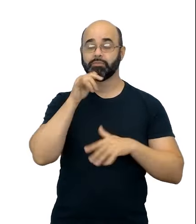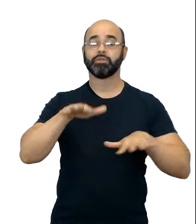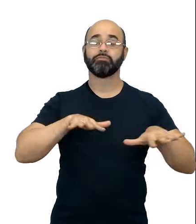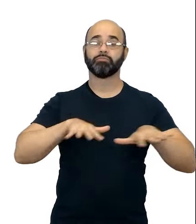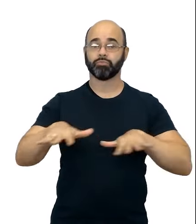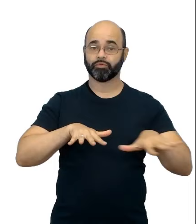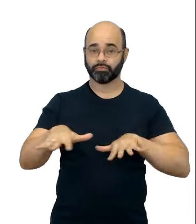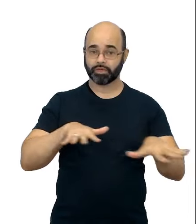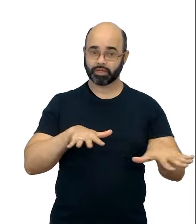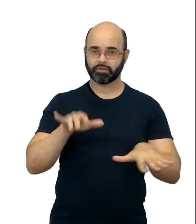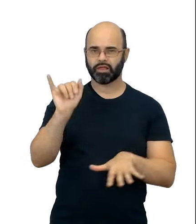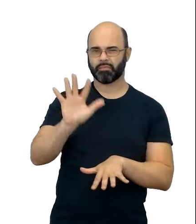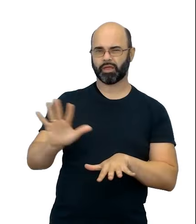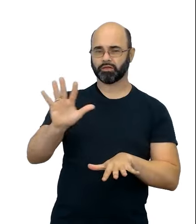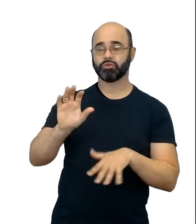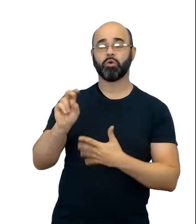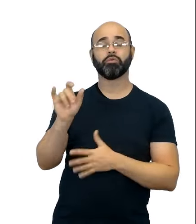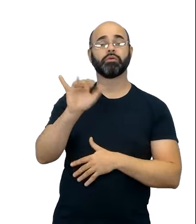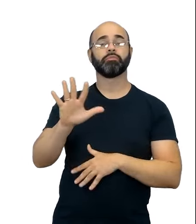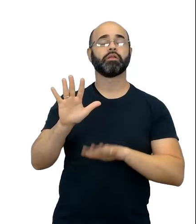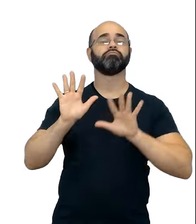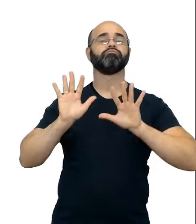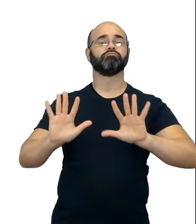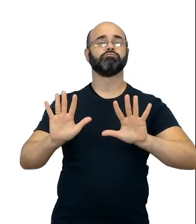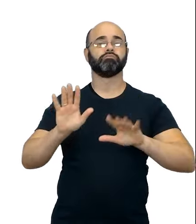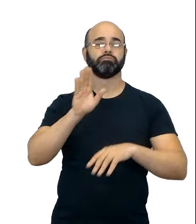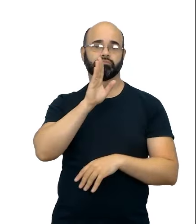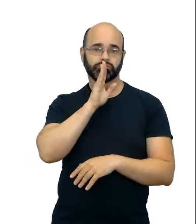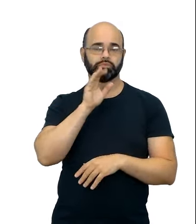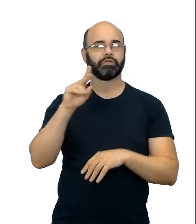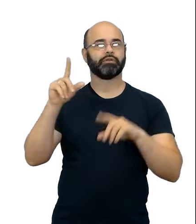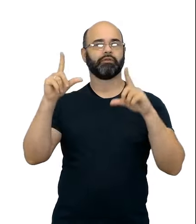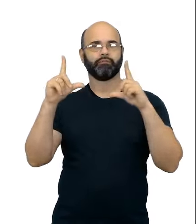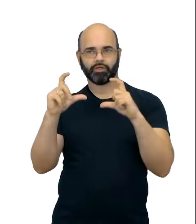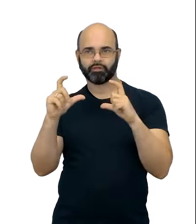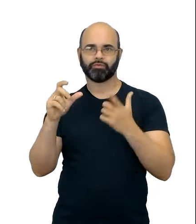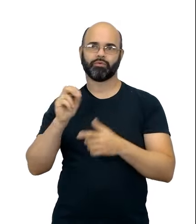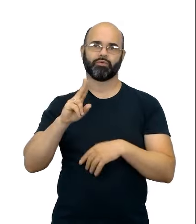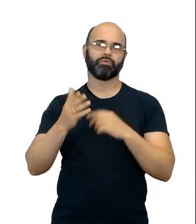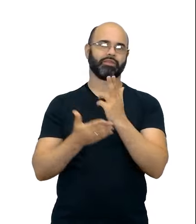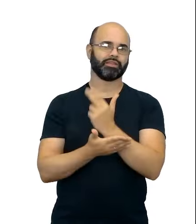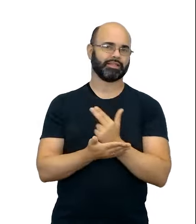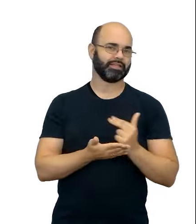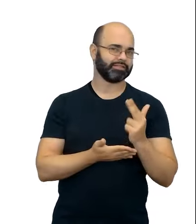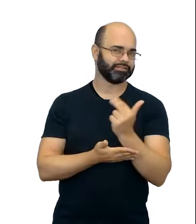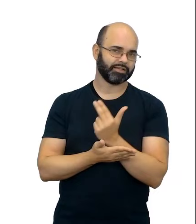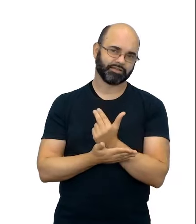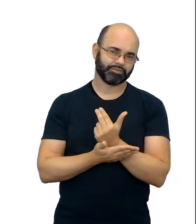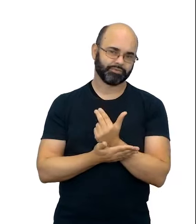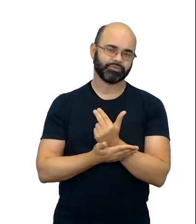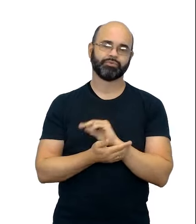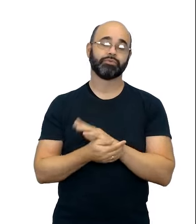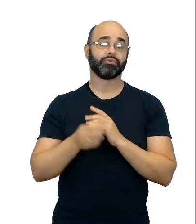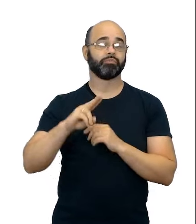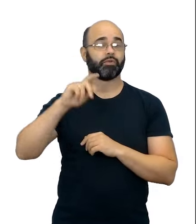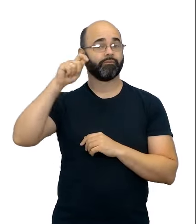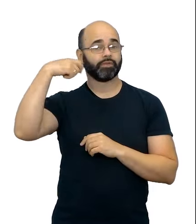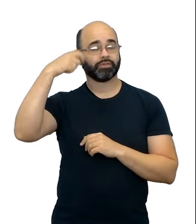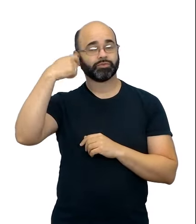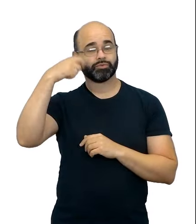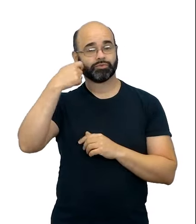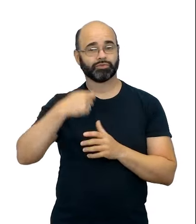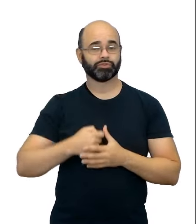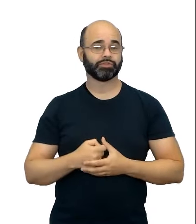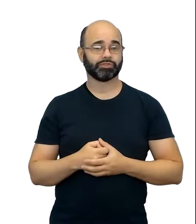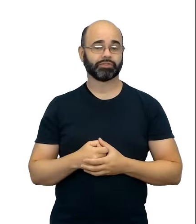movimento, podem ser estáticas, podem ser fotos, podem ser desenhos, podem ser vídeos. Então,